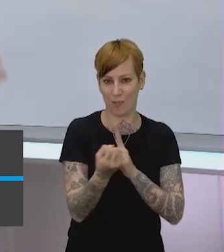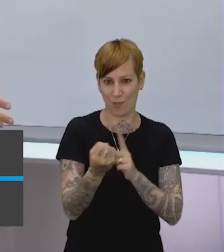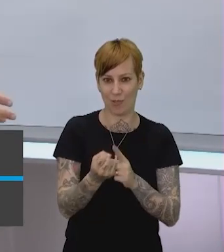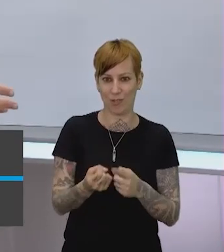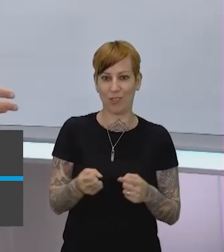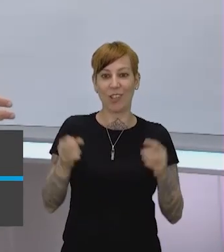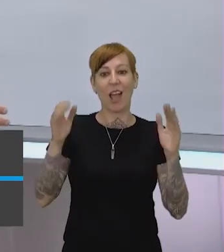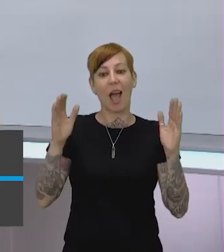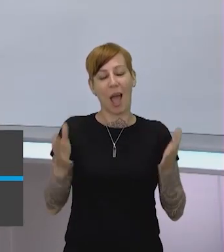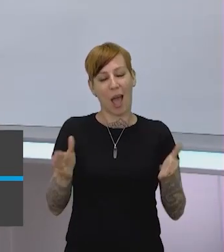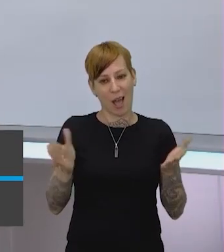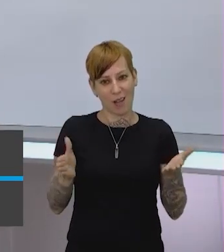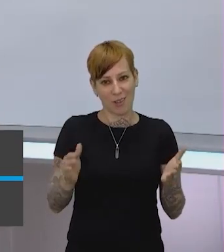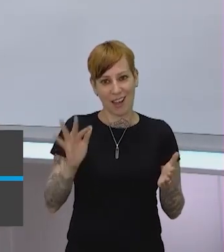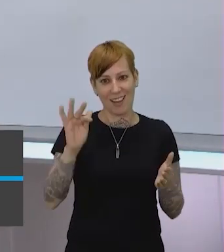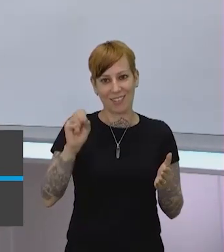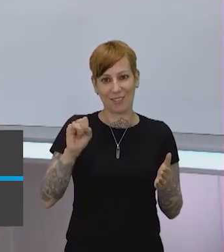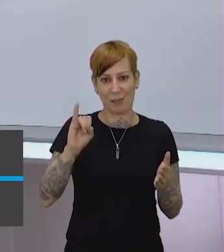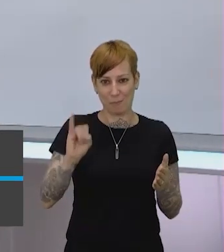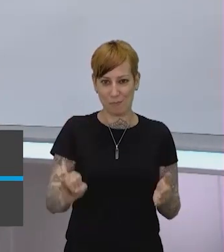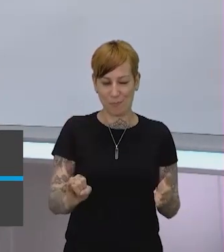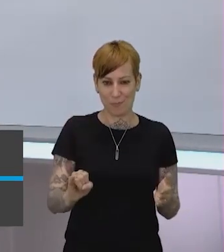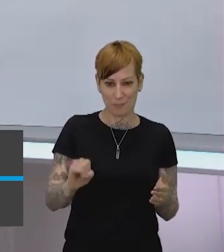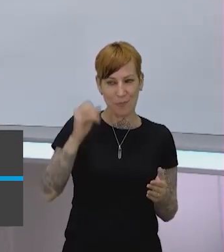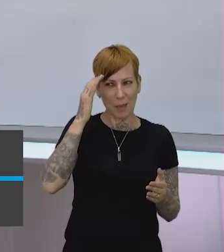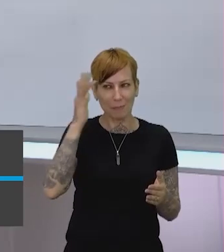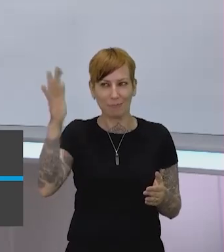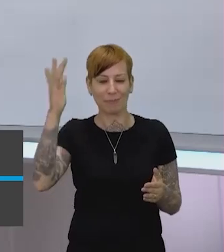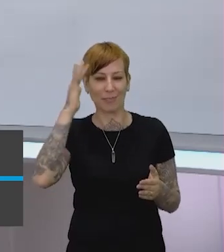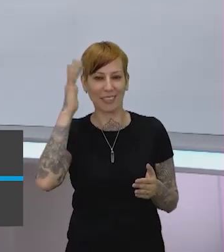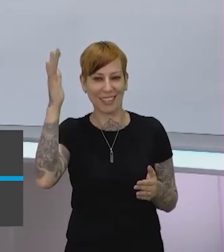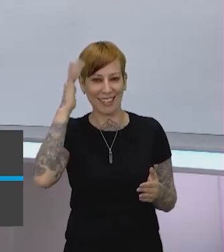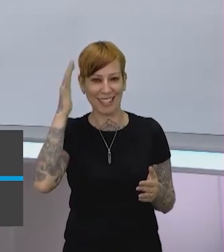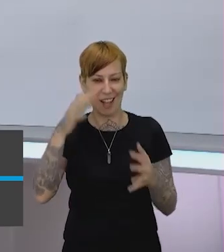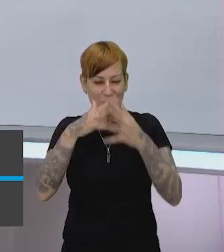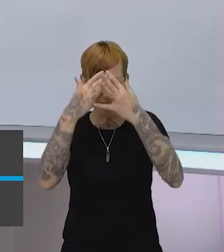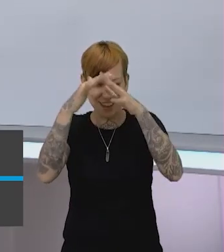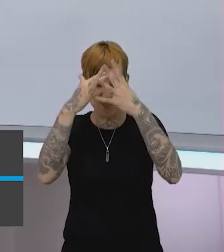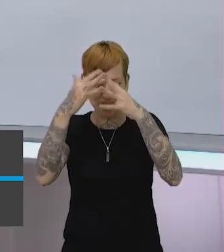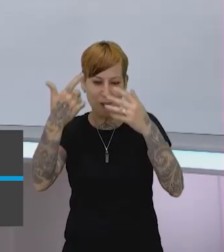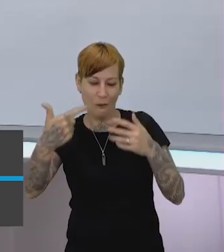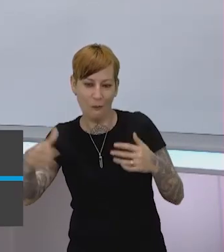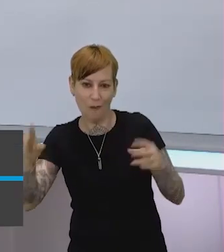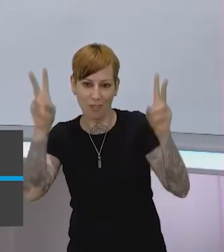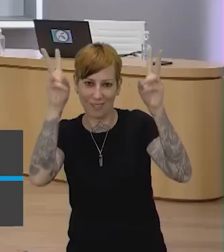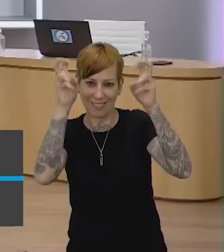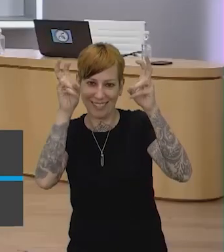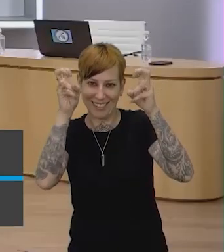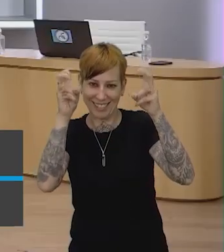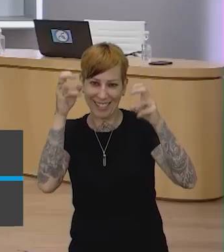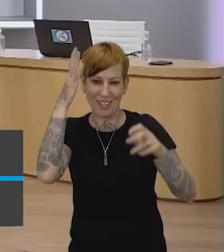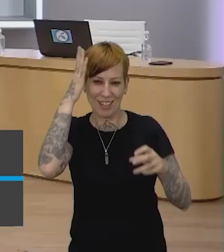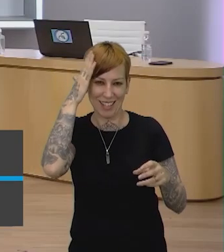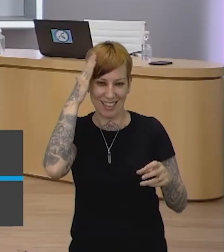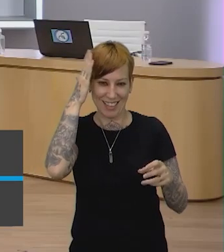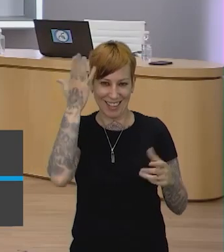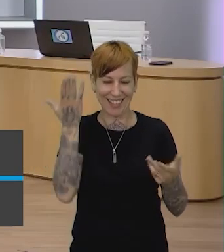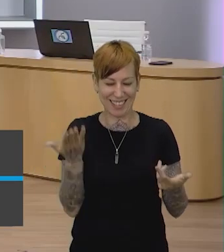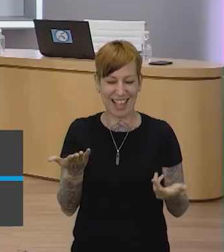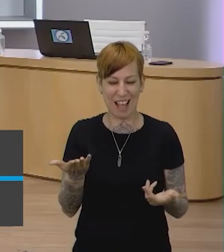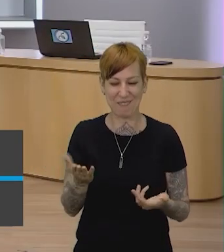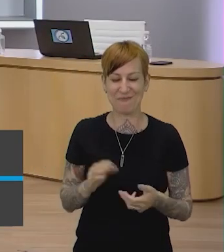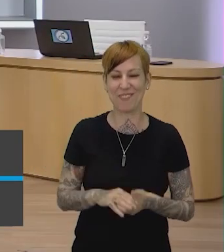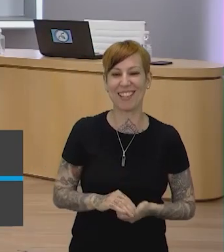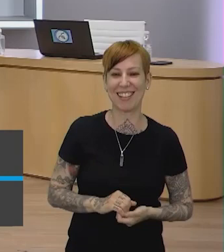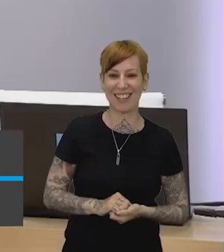vou deixar aqui com a Fabi fazer mais uma reflexão a respeito desse assunto, porque ela sabe da coisa aí.